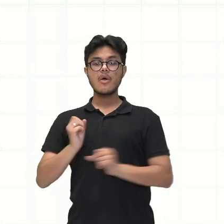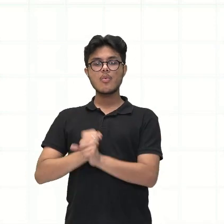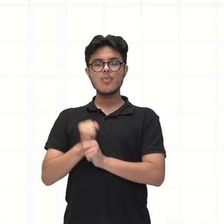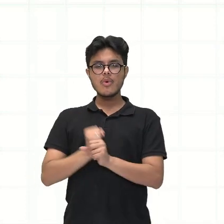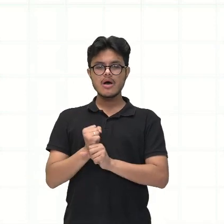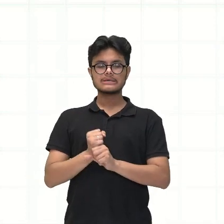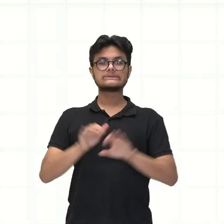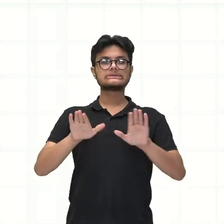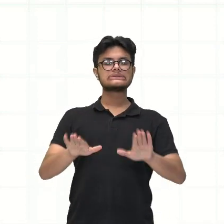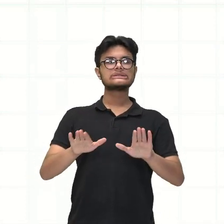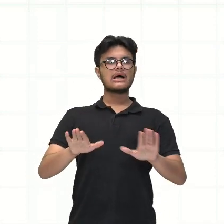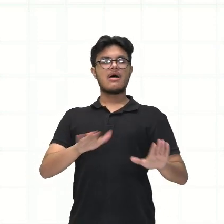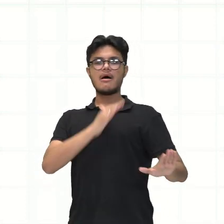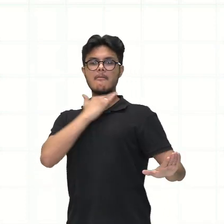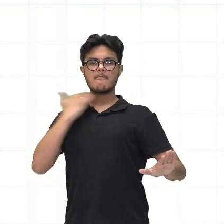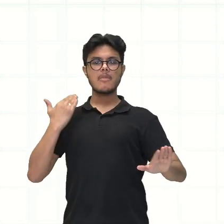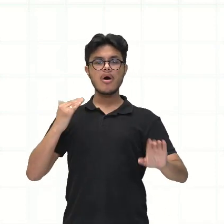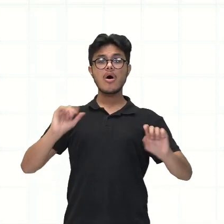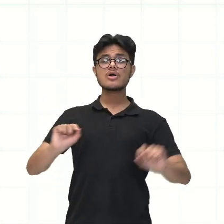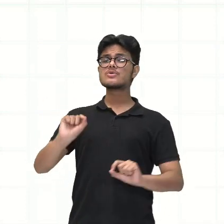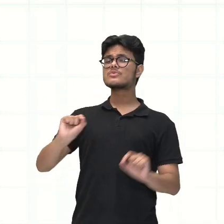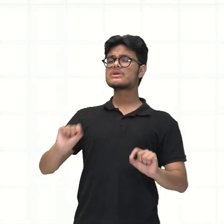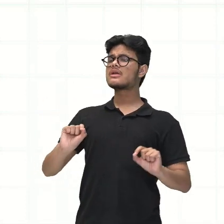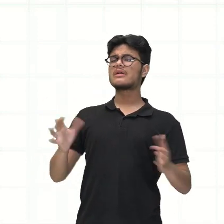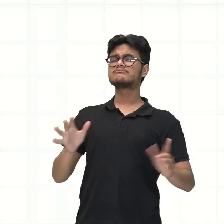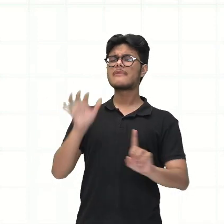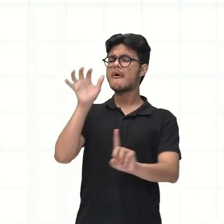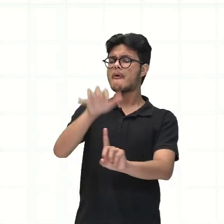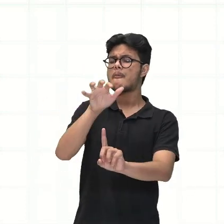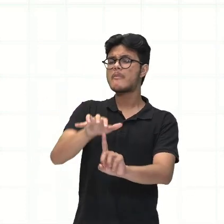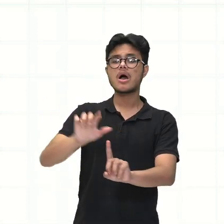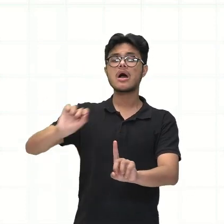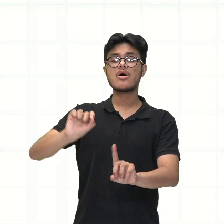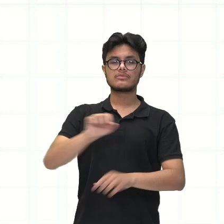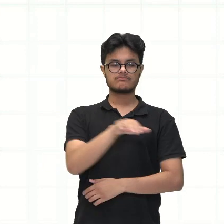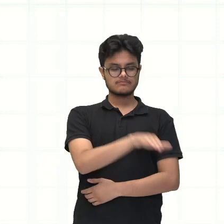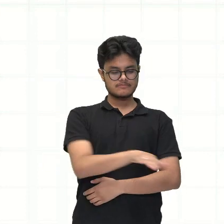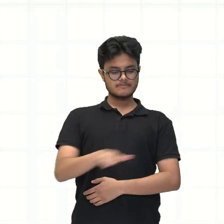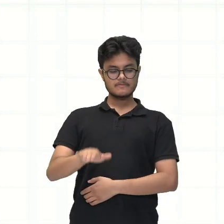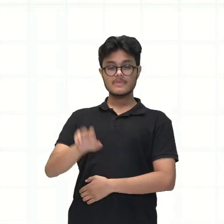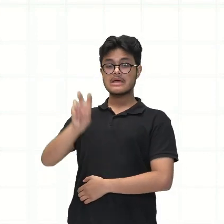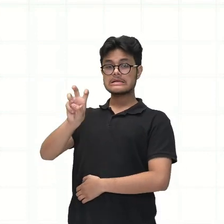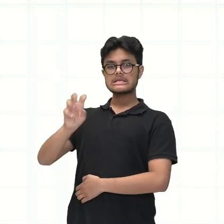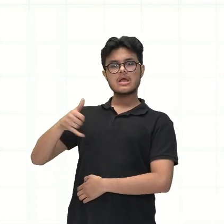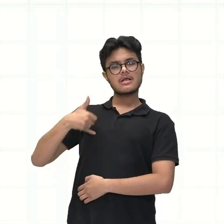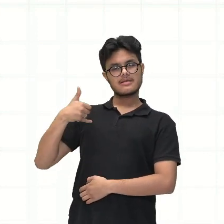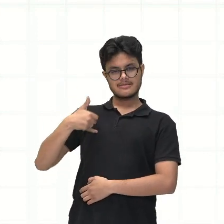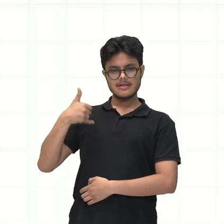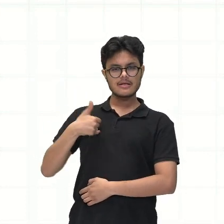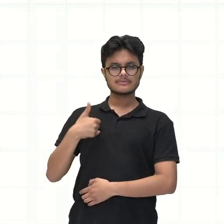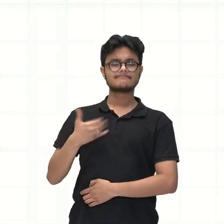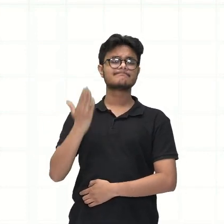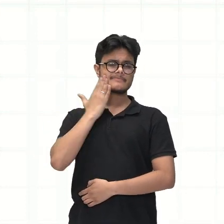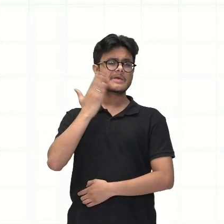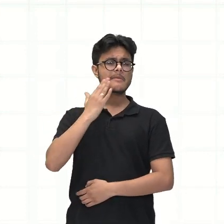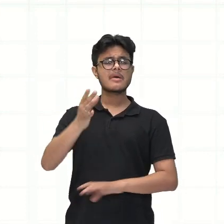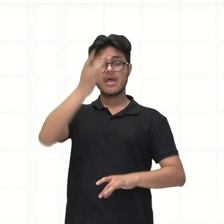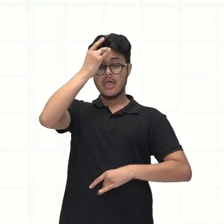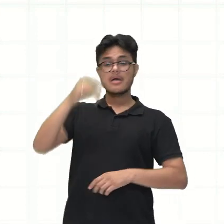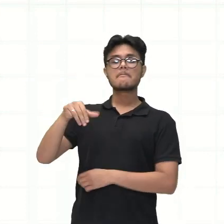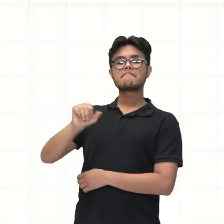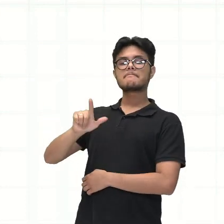mortes ocorre em crianças menores de 5 anos. A gente sabe que a malária é uma doença que